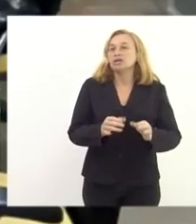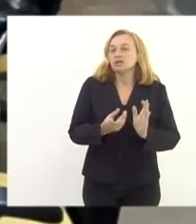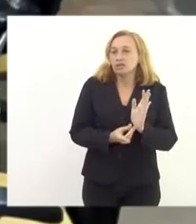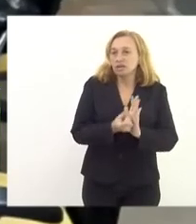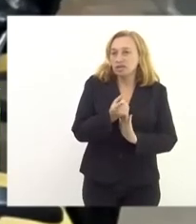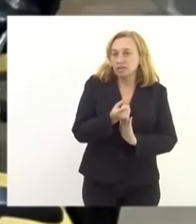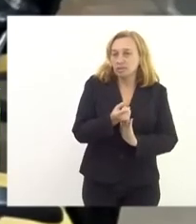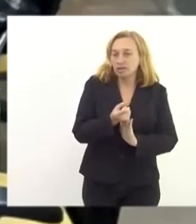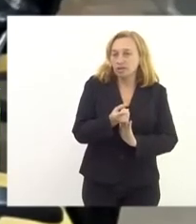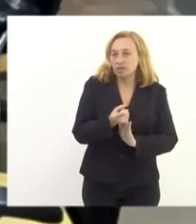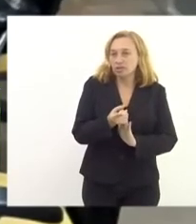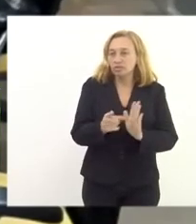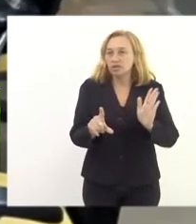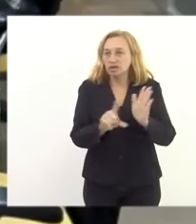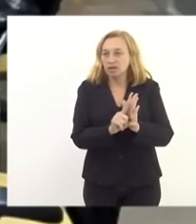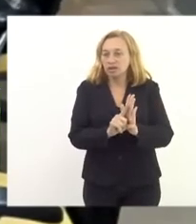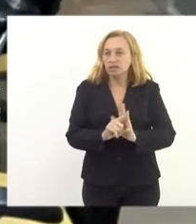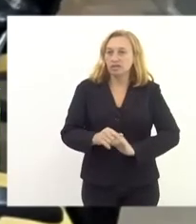na LOA.